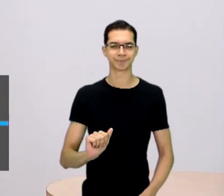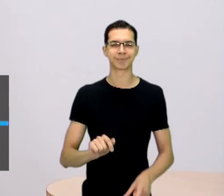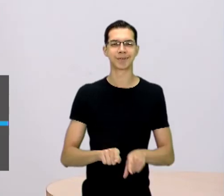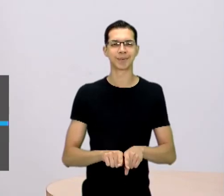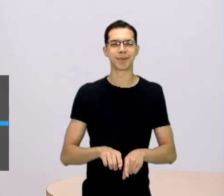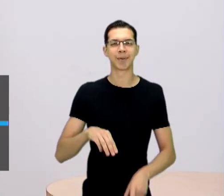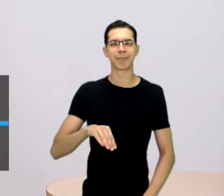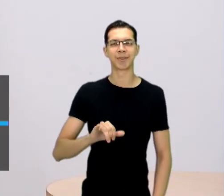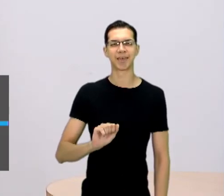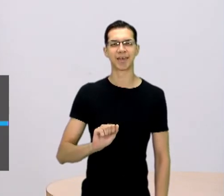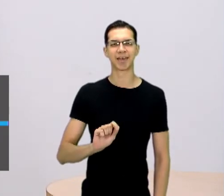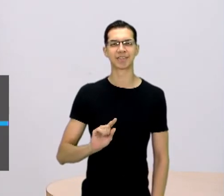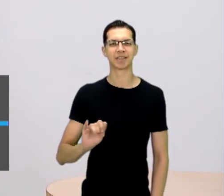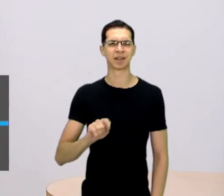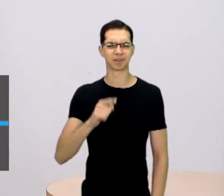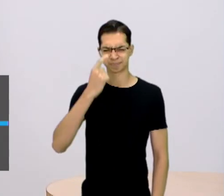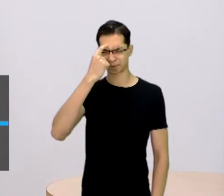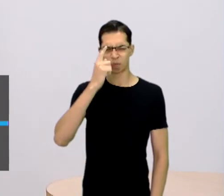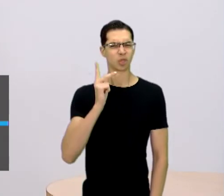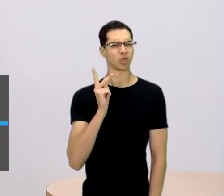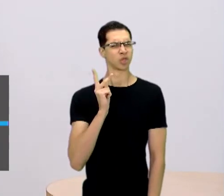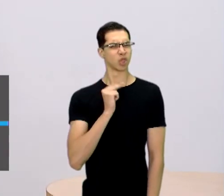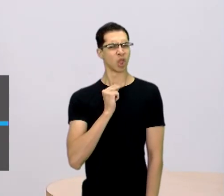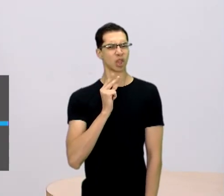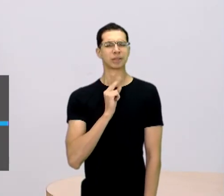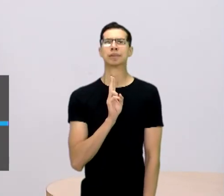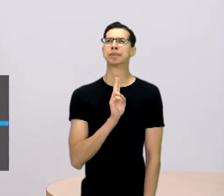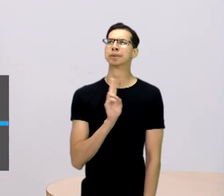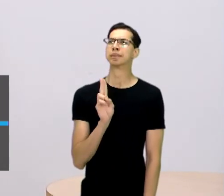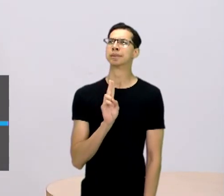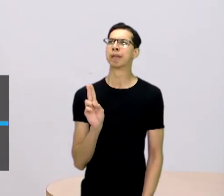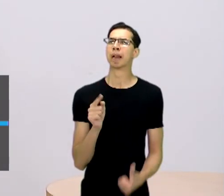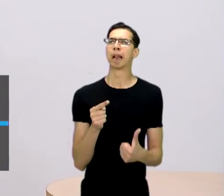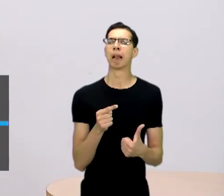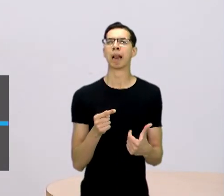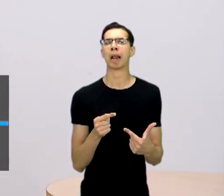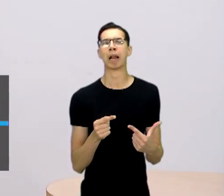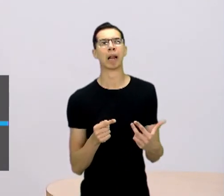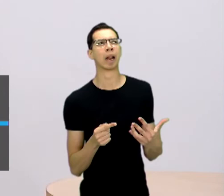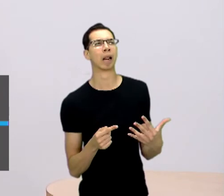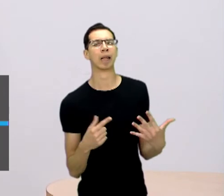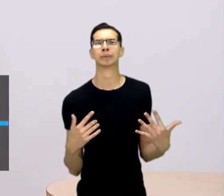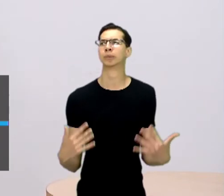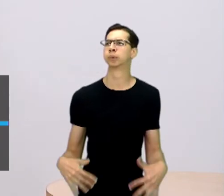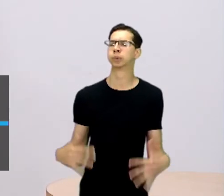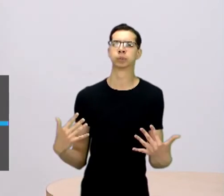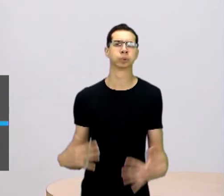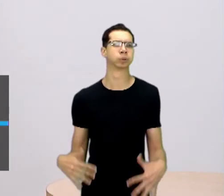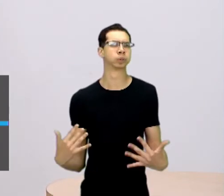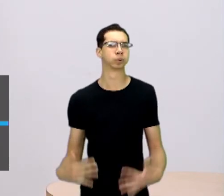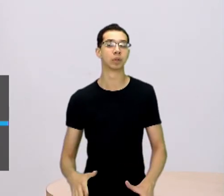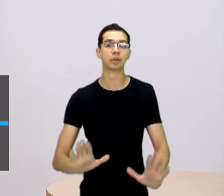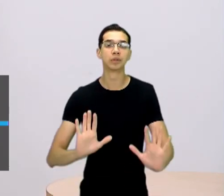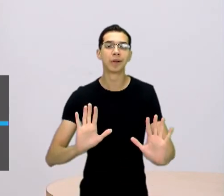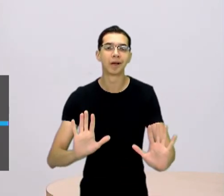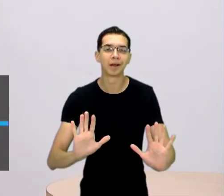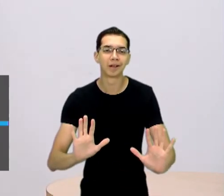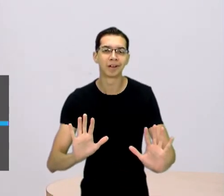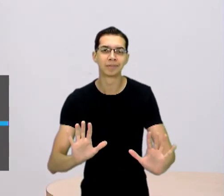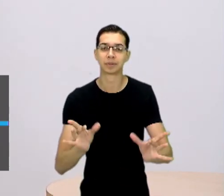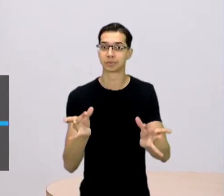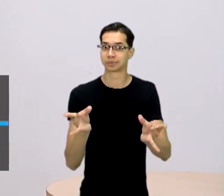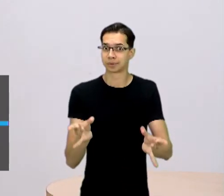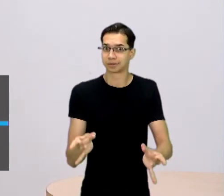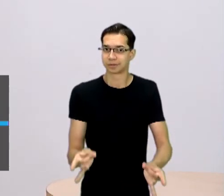nomes. Sim, são muitos nomes, mas por enquanto, gente, olha só, a gente não vai entrar em muitos detalhes nessa aula. A gente